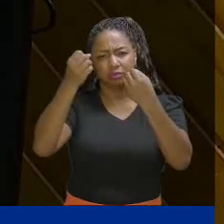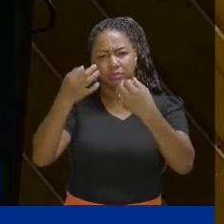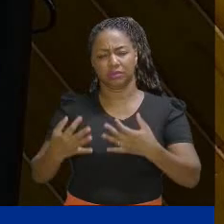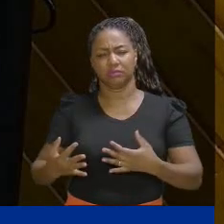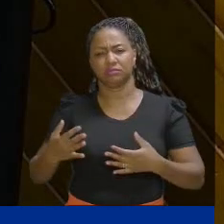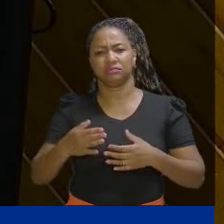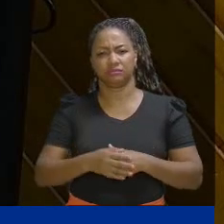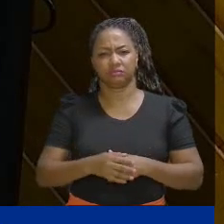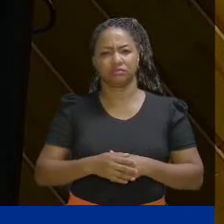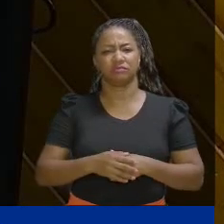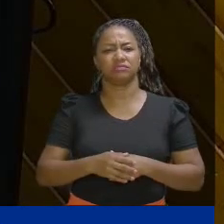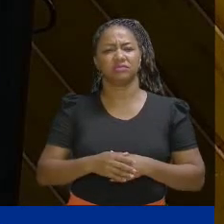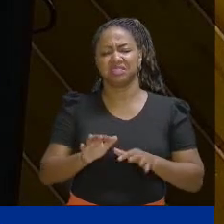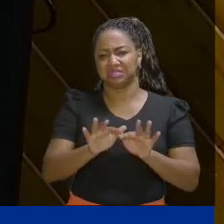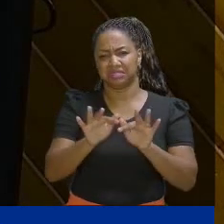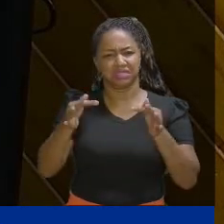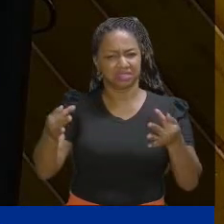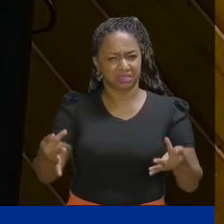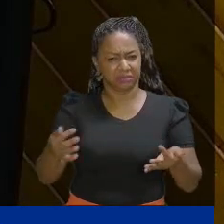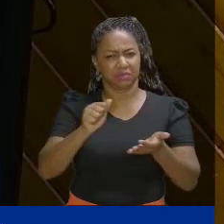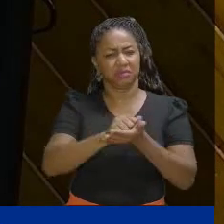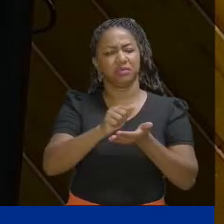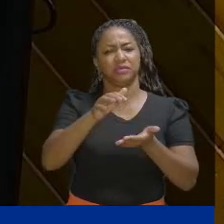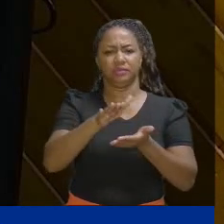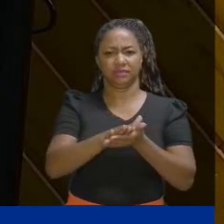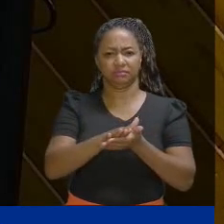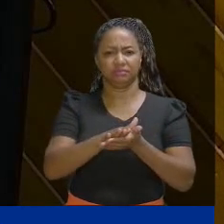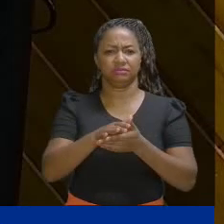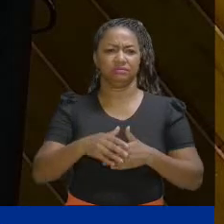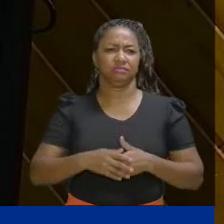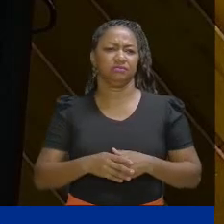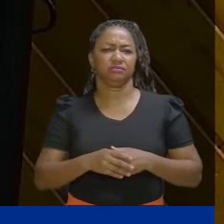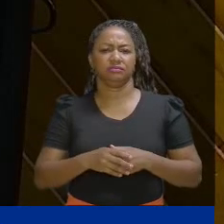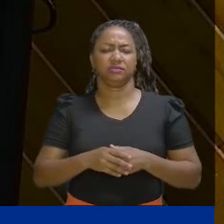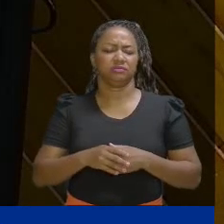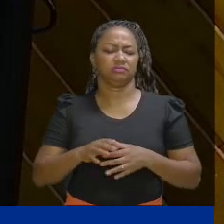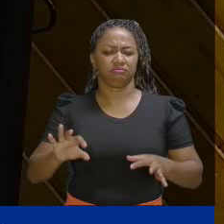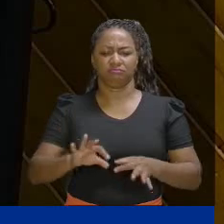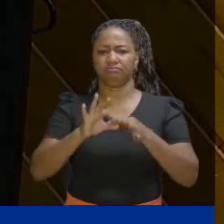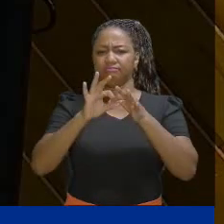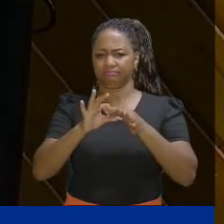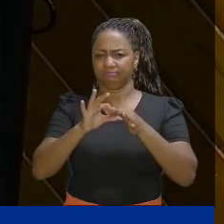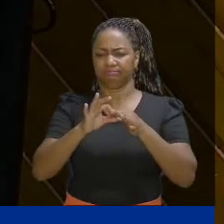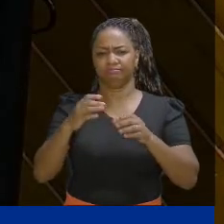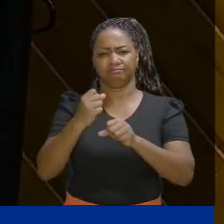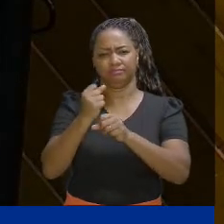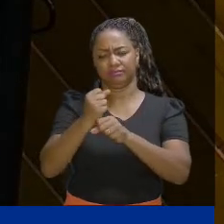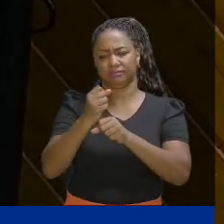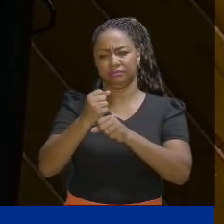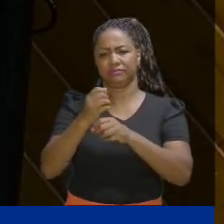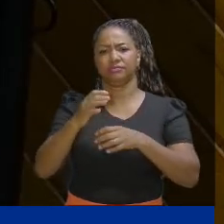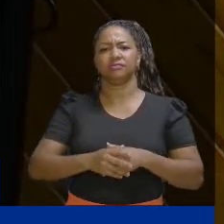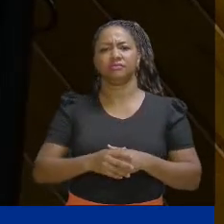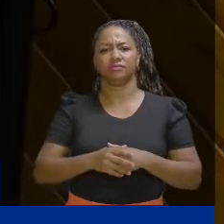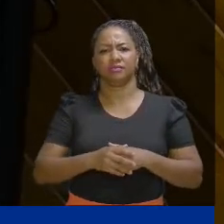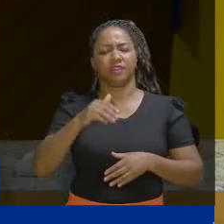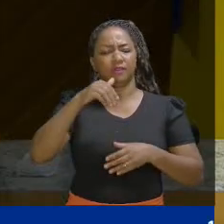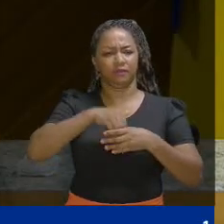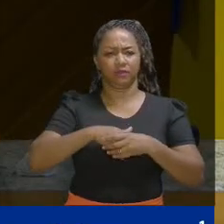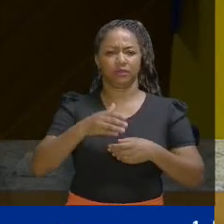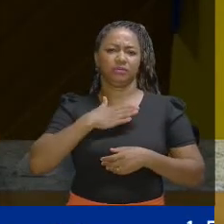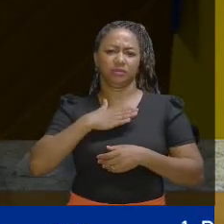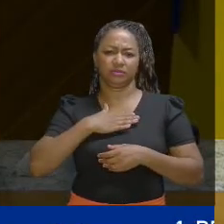que é de pequena monta e não comprometeu a integridade das contas. Assim como eu voto,